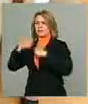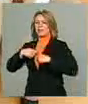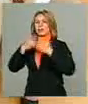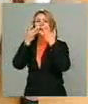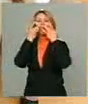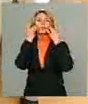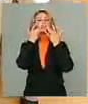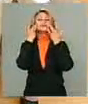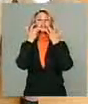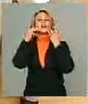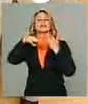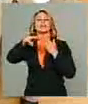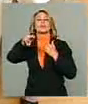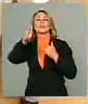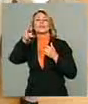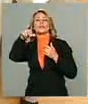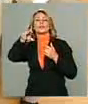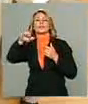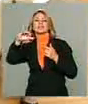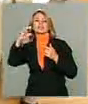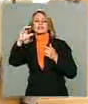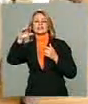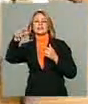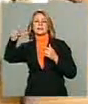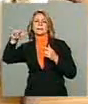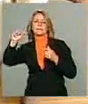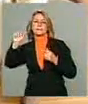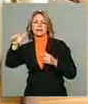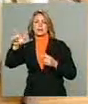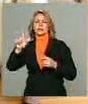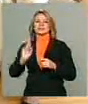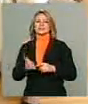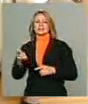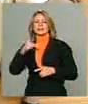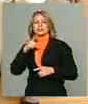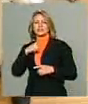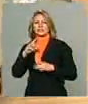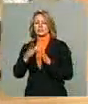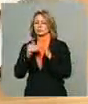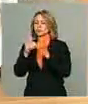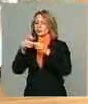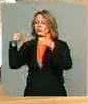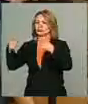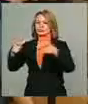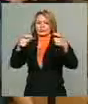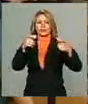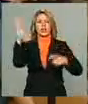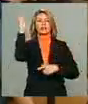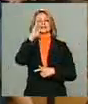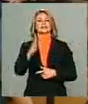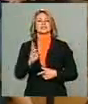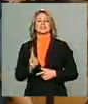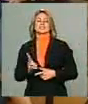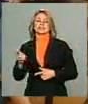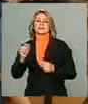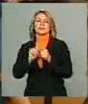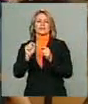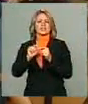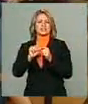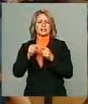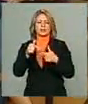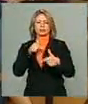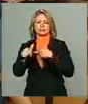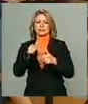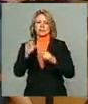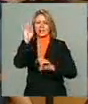deram lotava todos os teatros municipais eu fiz todos os cinos do Brasil foi a deci fazia um número na TV